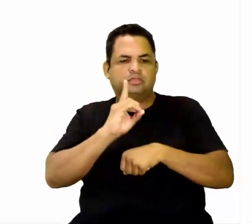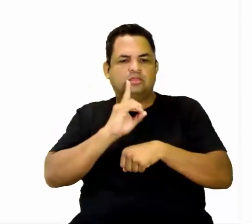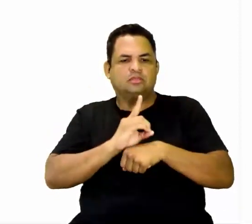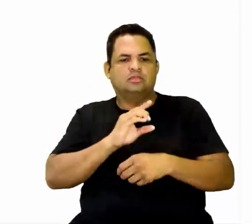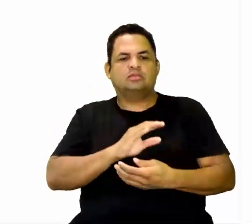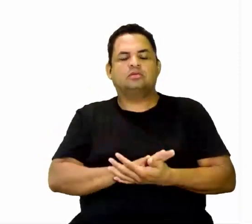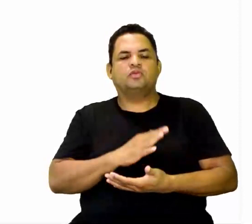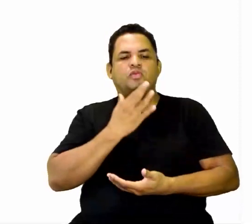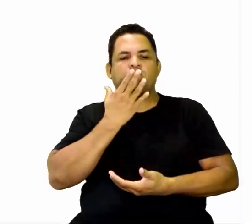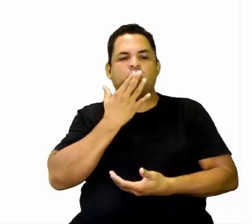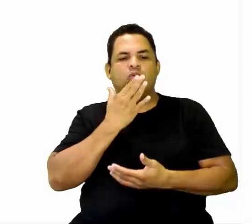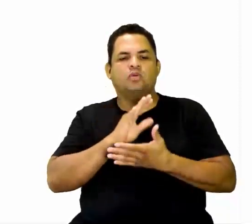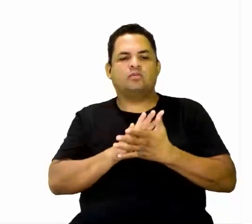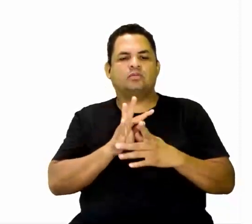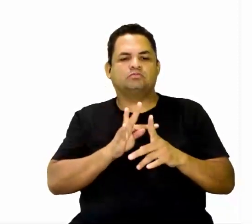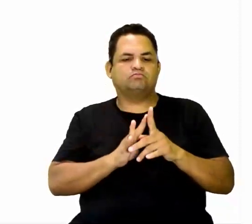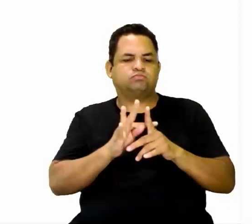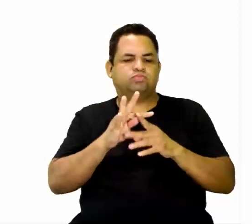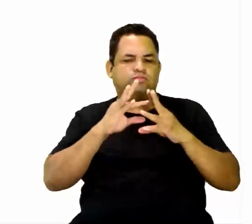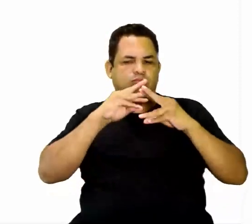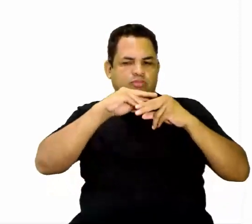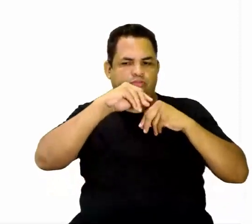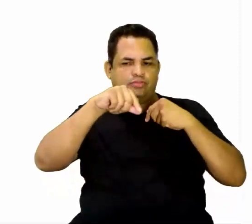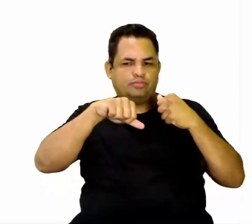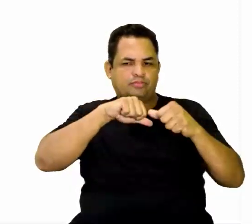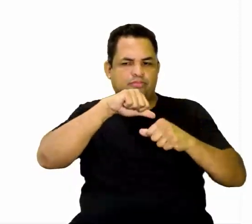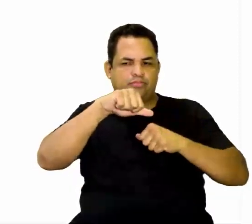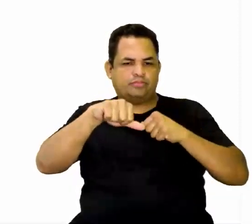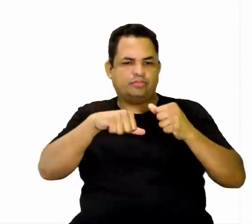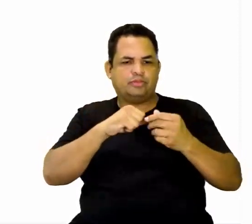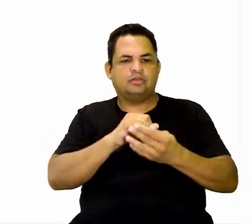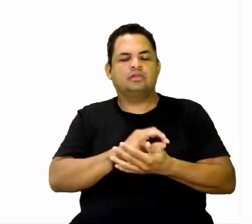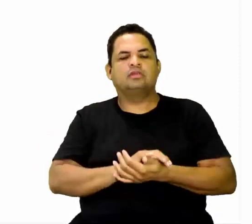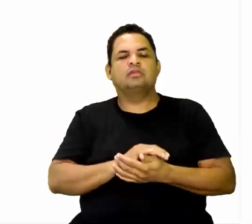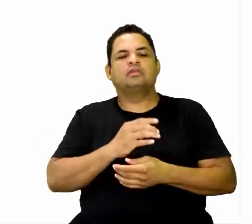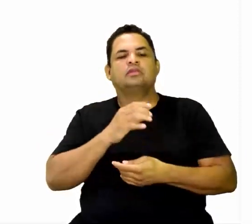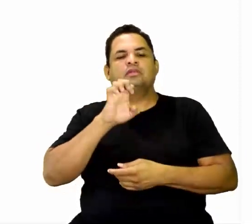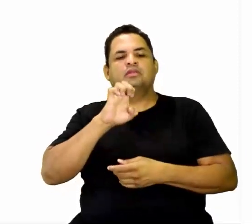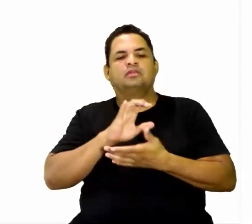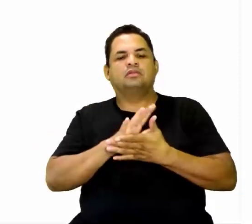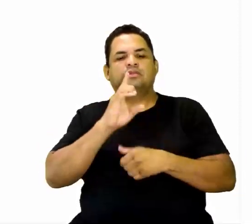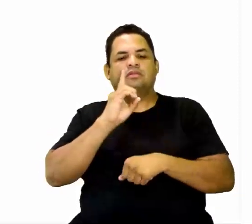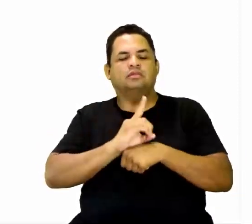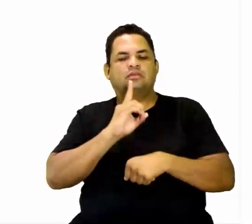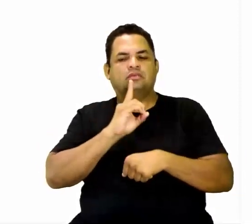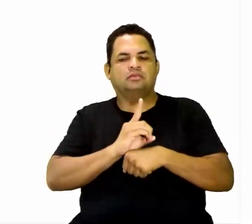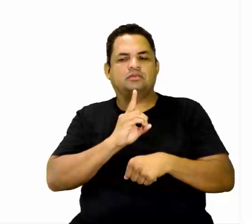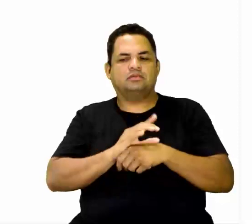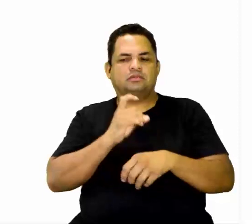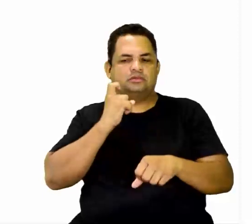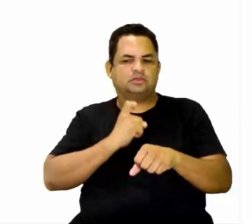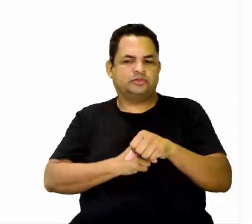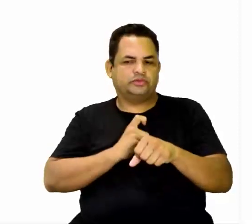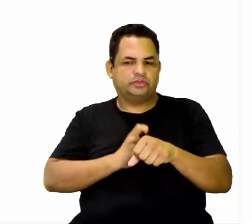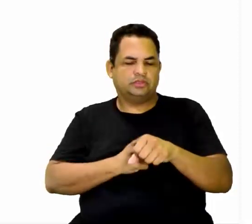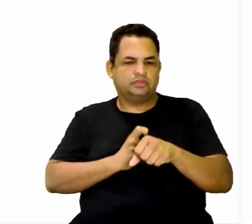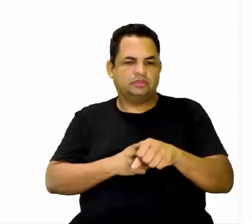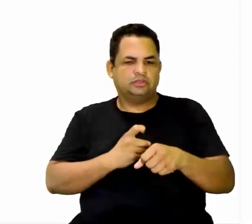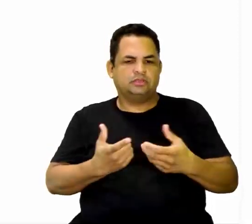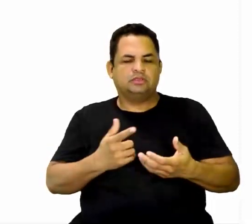D, cor e ponto de fusão. Letra E, densidade e dureza. Tan, tan,